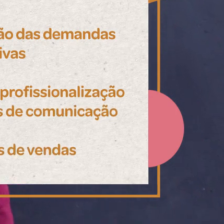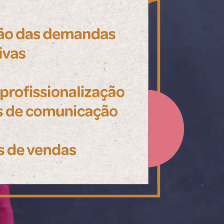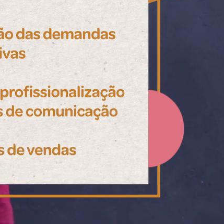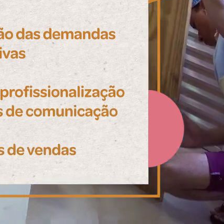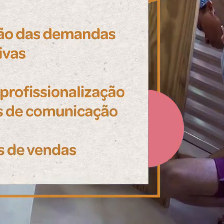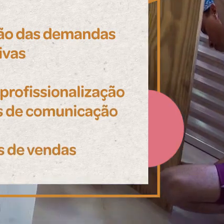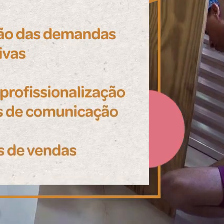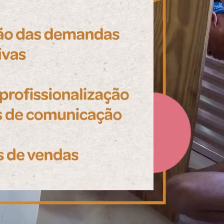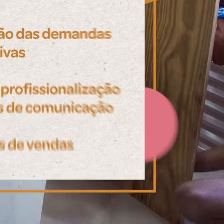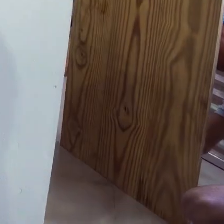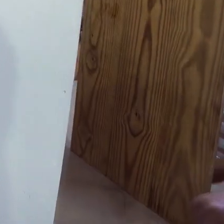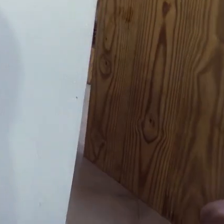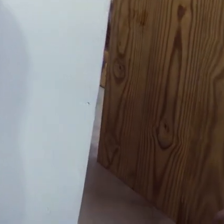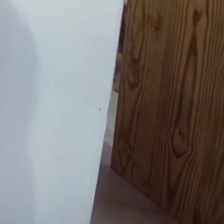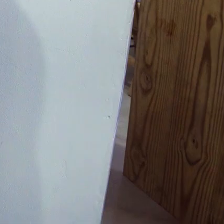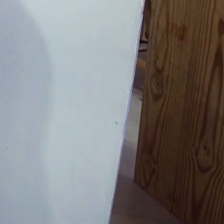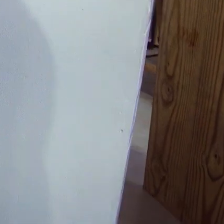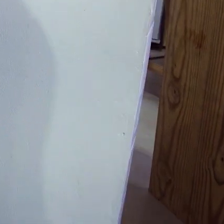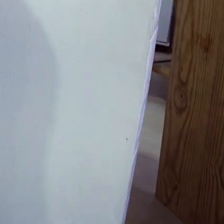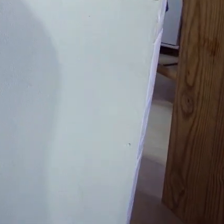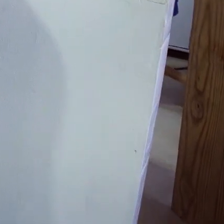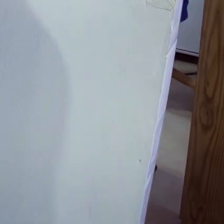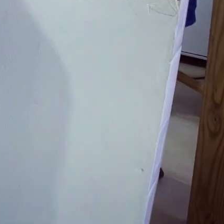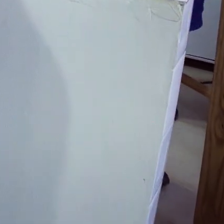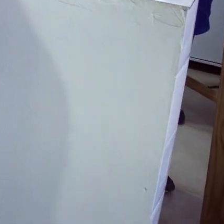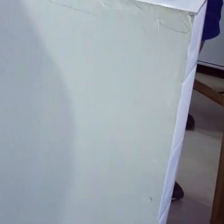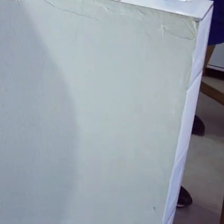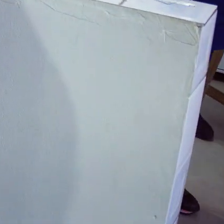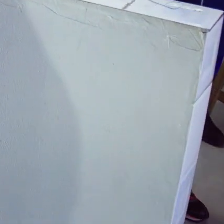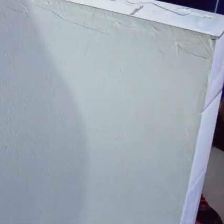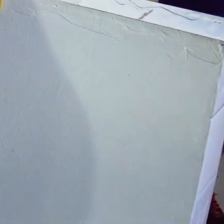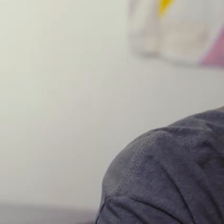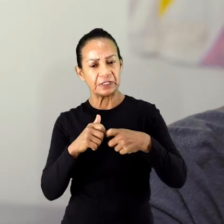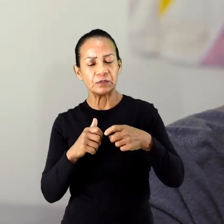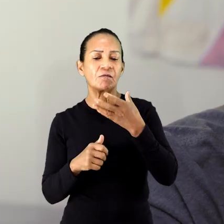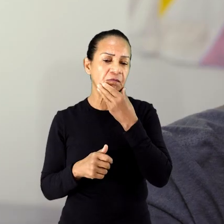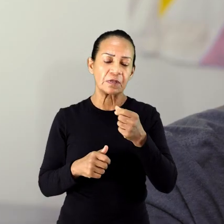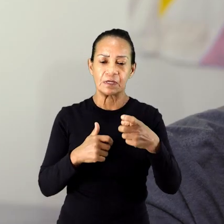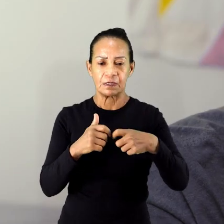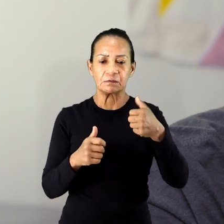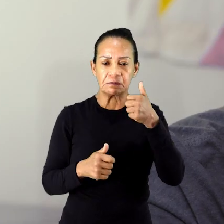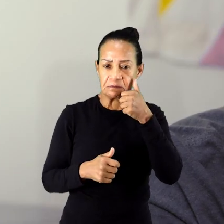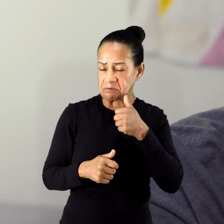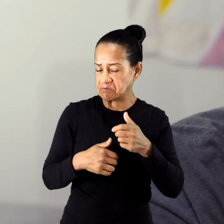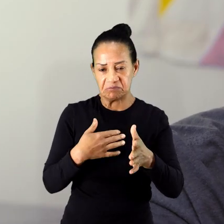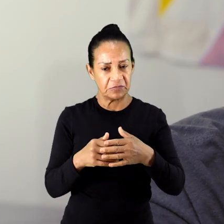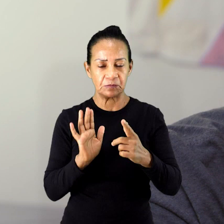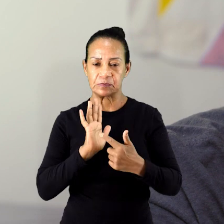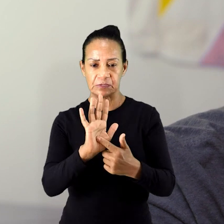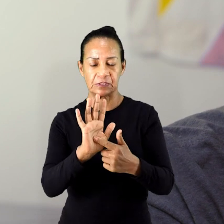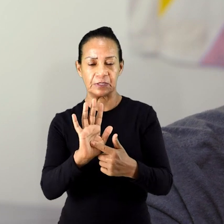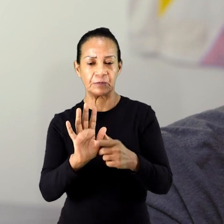as nossas questões, né? Tanto de gênero quanto de religião, tudo que a gente vivia e transpassar para o público